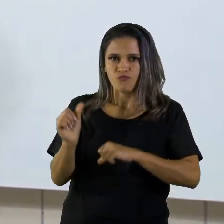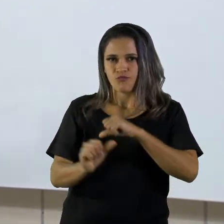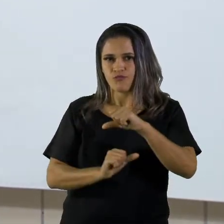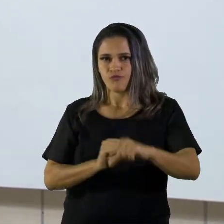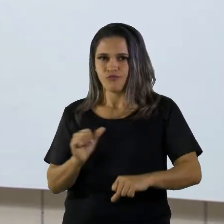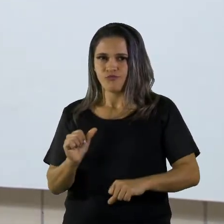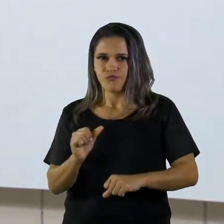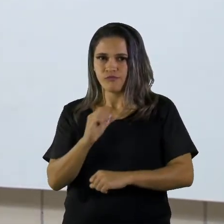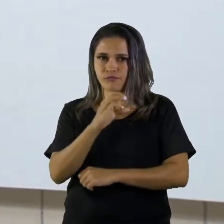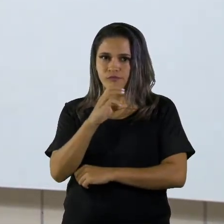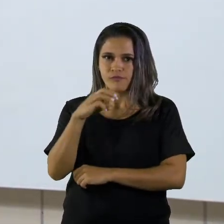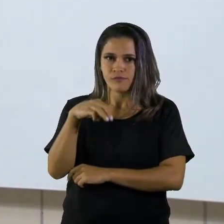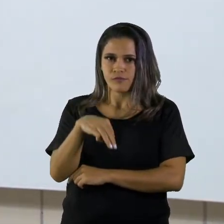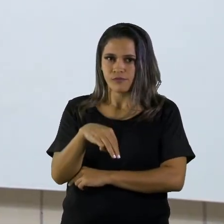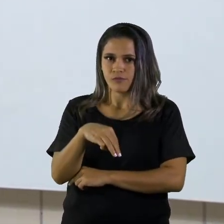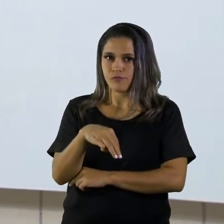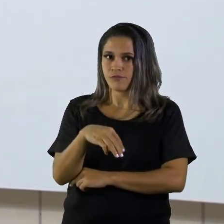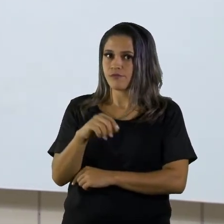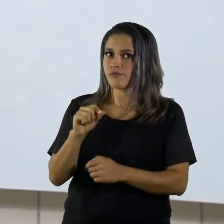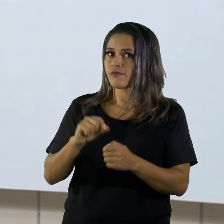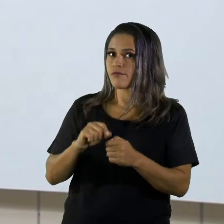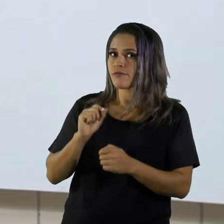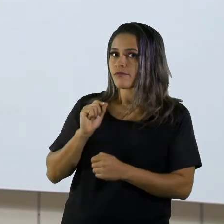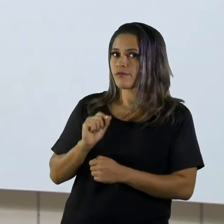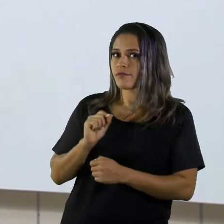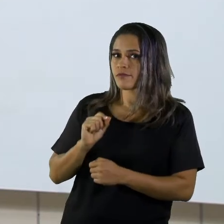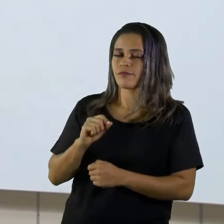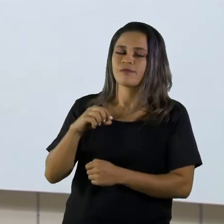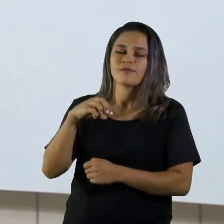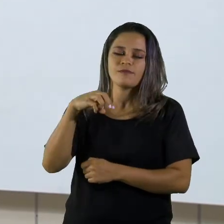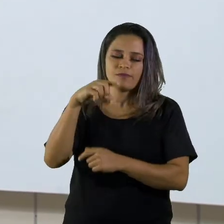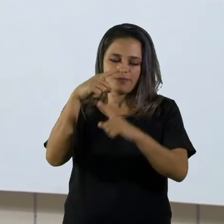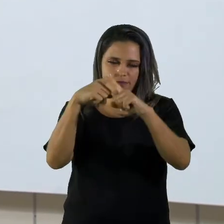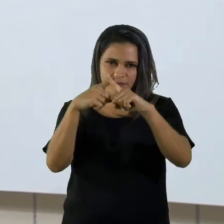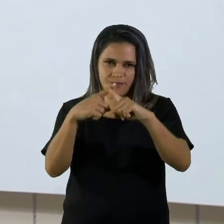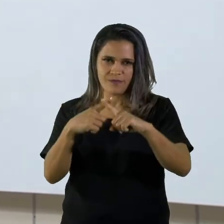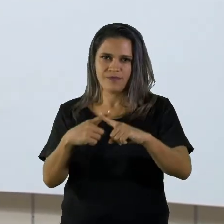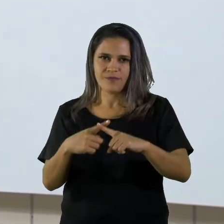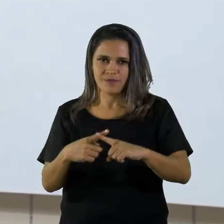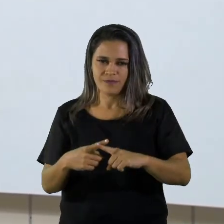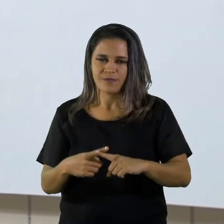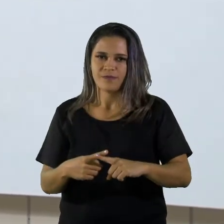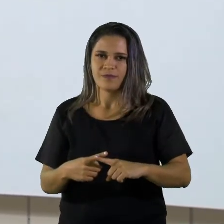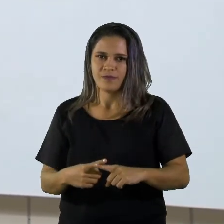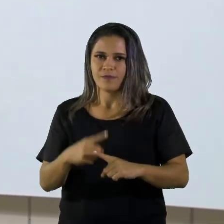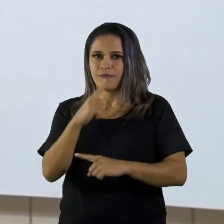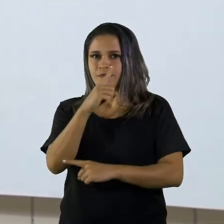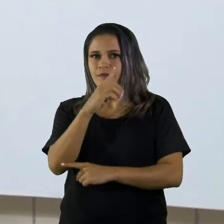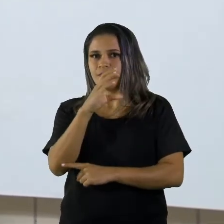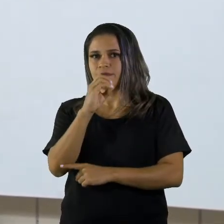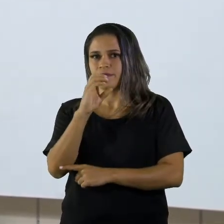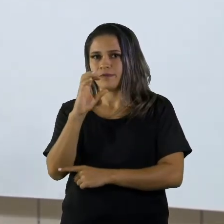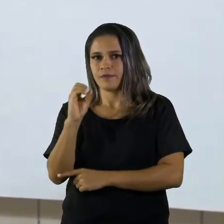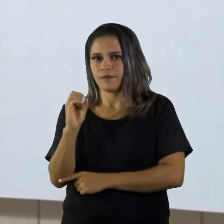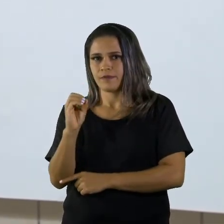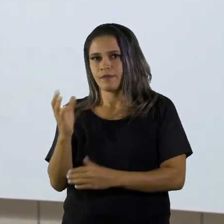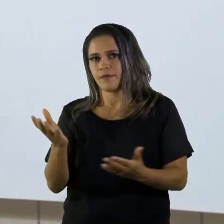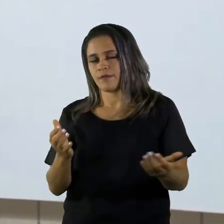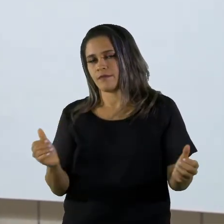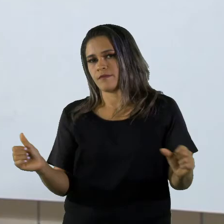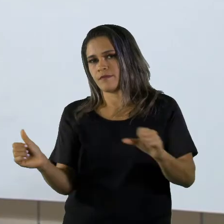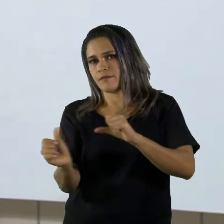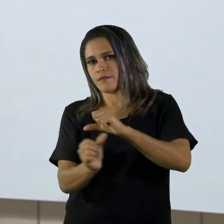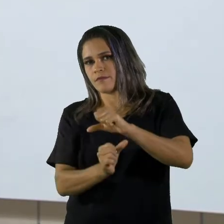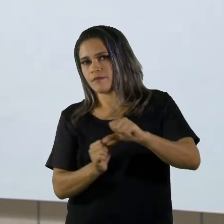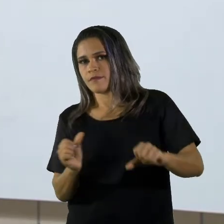em centímetro, o que eu vou fazer? Multiplicar por 100. Vou fazer essa conversão, eu